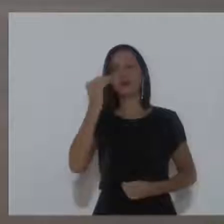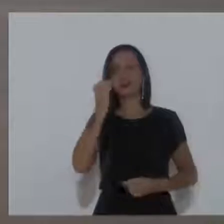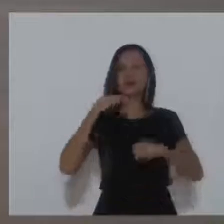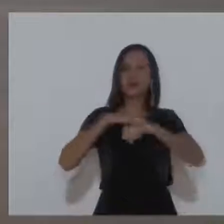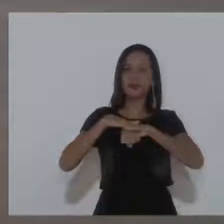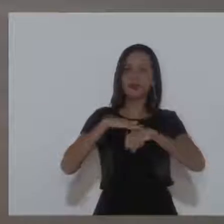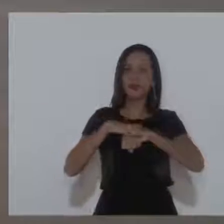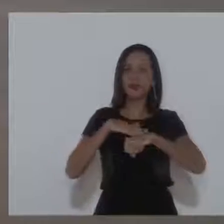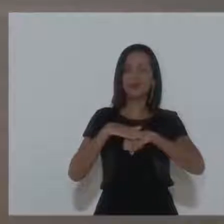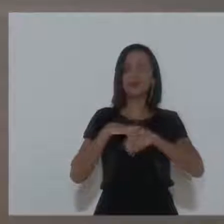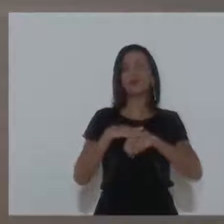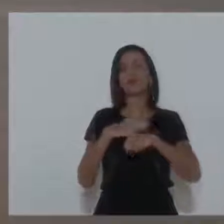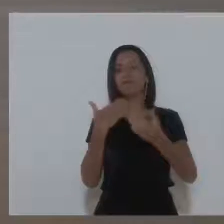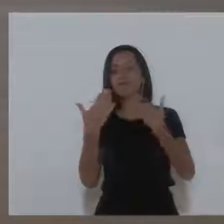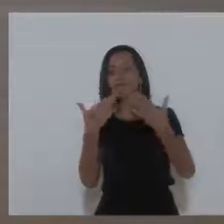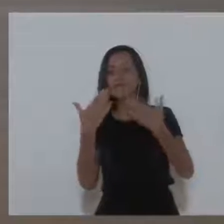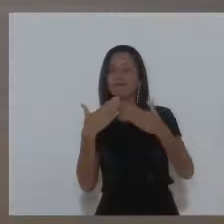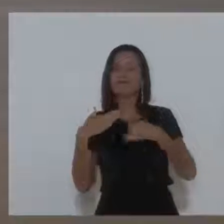na sexta-feira.